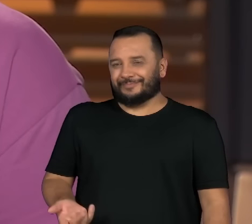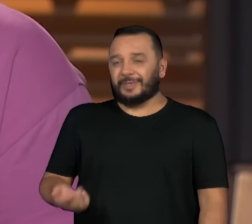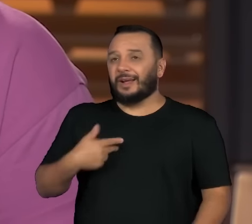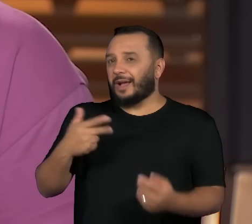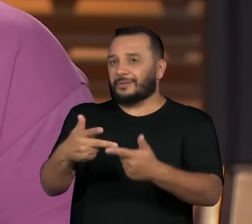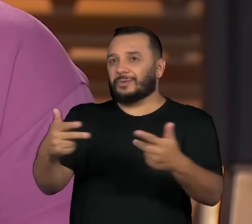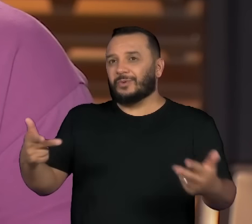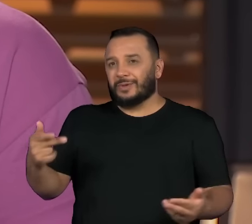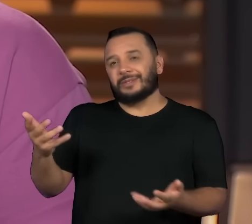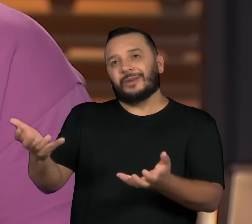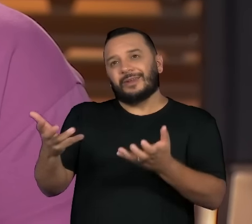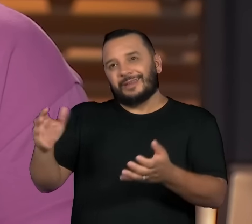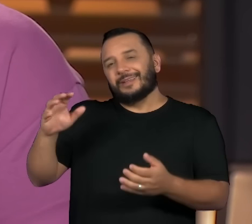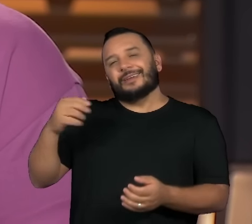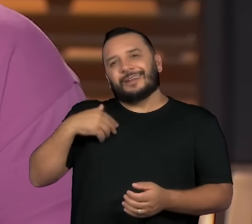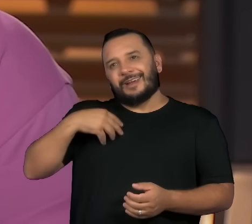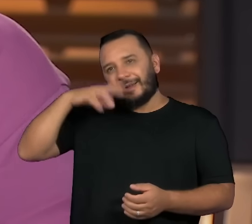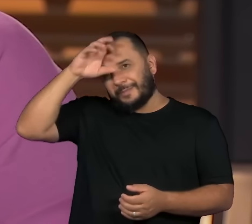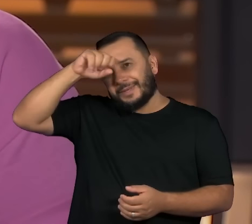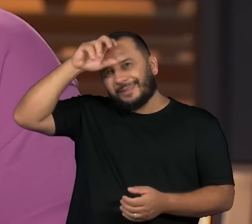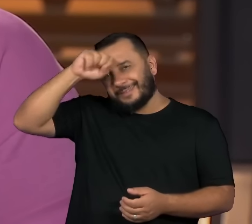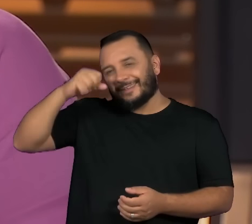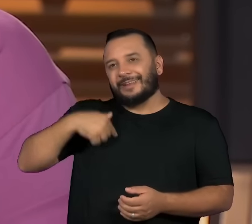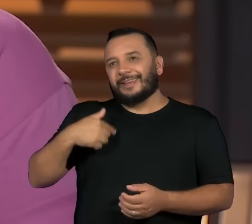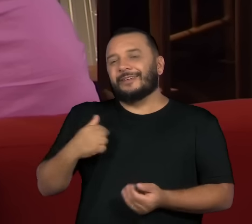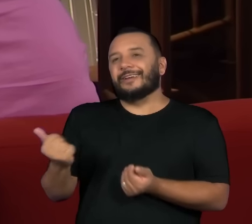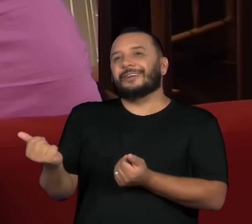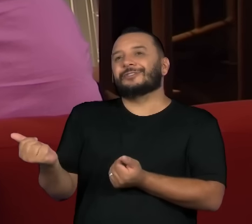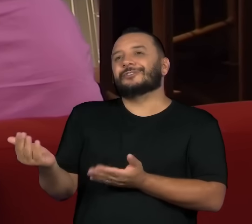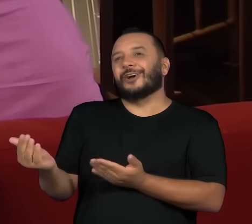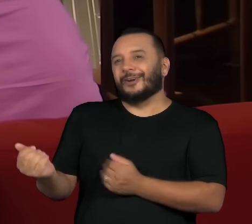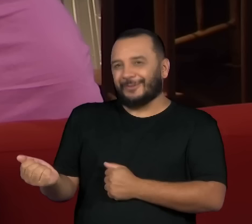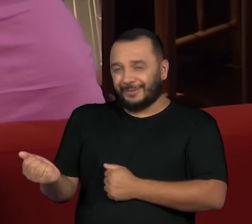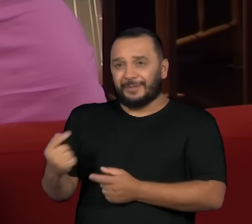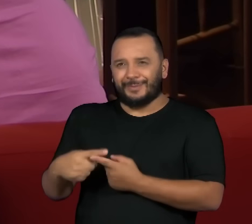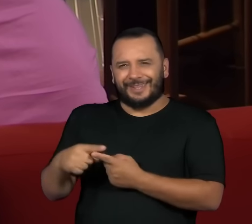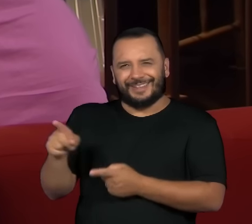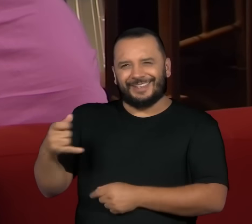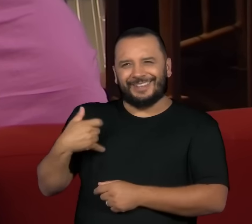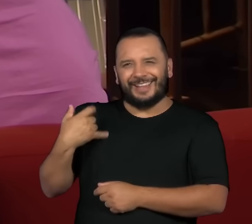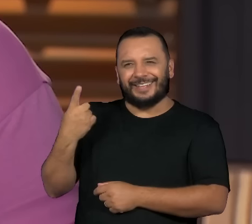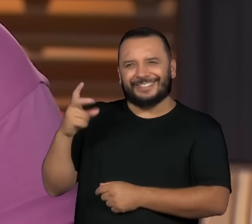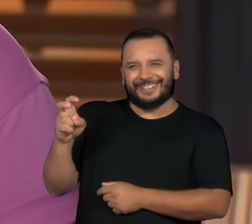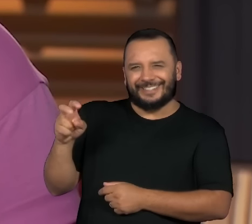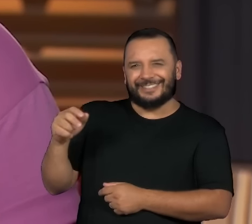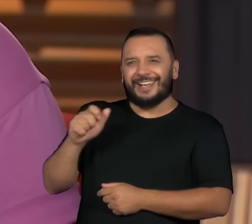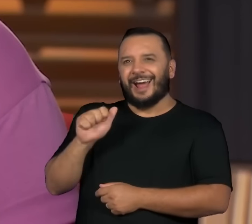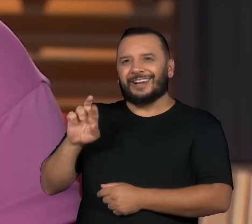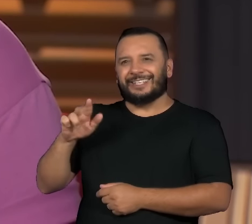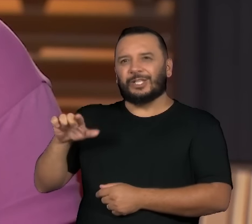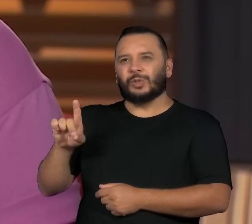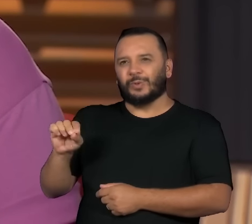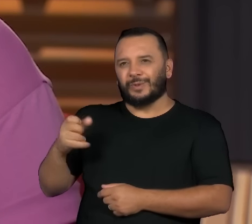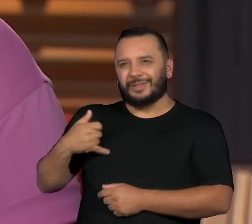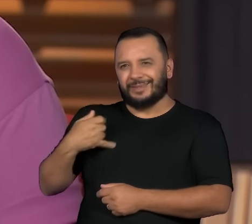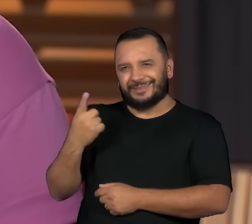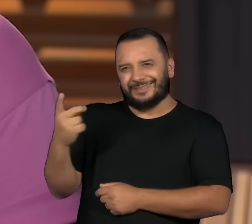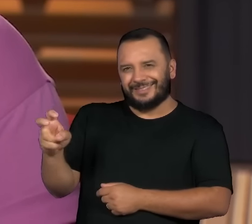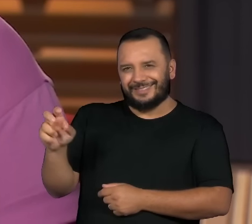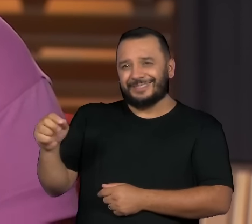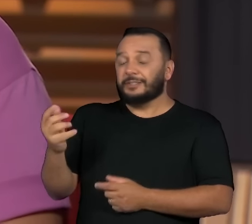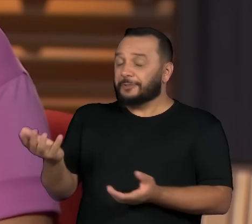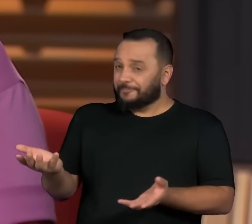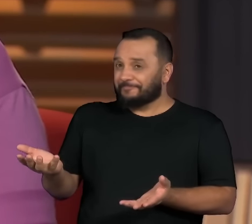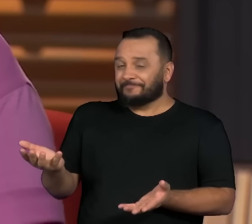queria ter ouvido quando eu era mais nova, quando eu era da idade dele. Tá. Que na história ele tem uns 15 anos, eu queria ter lido essas histórias.